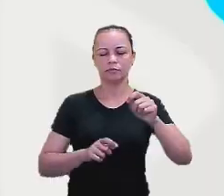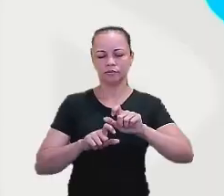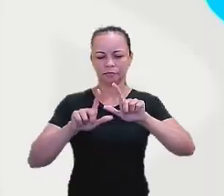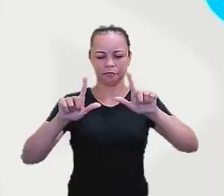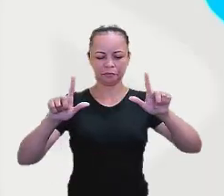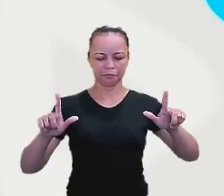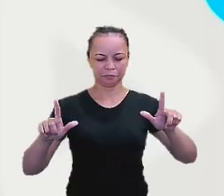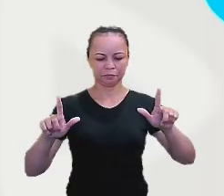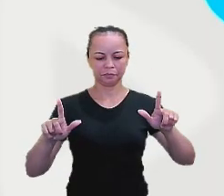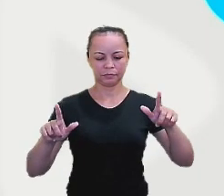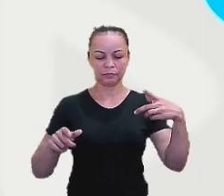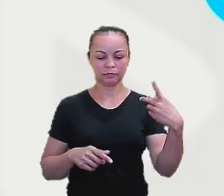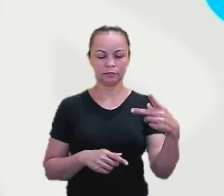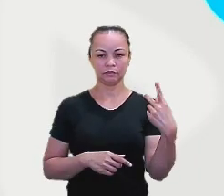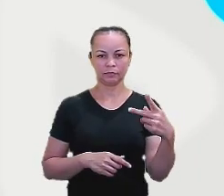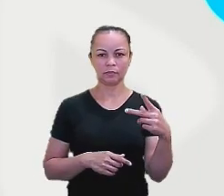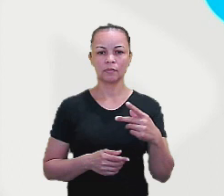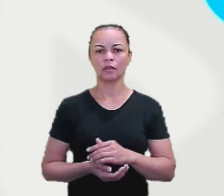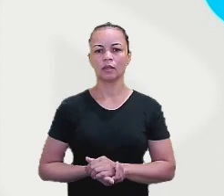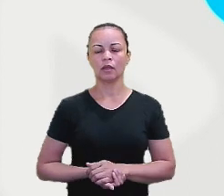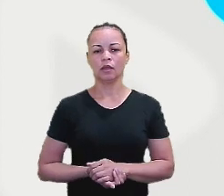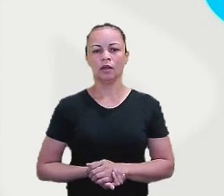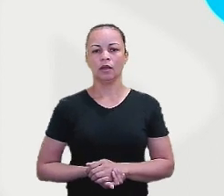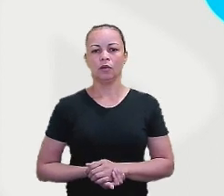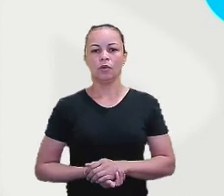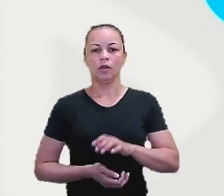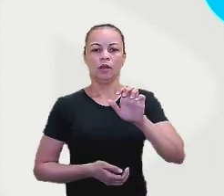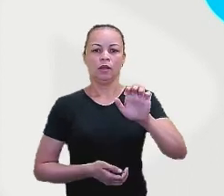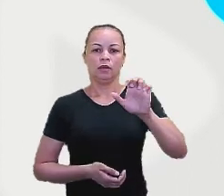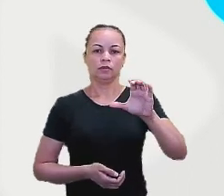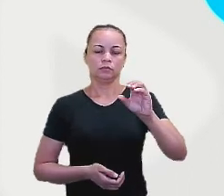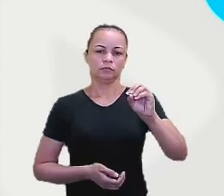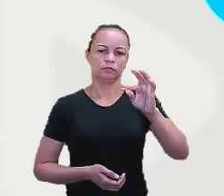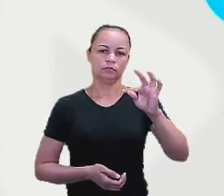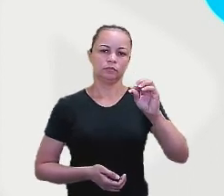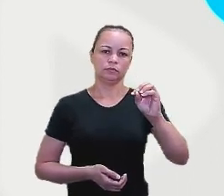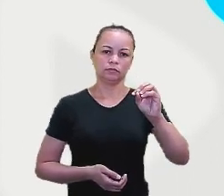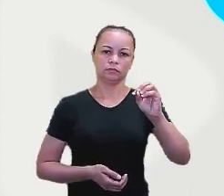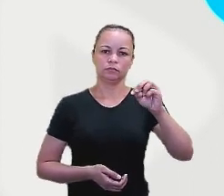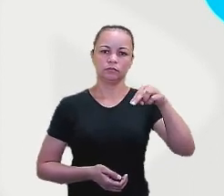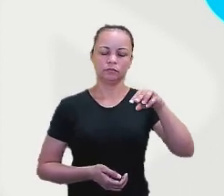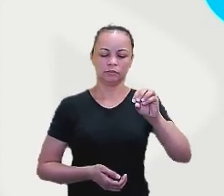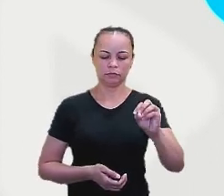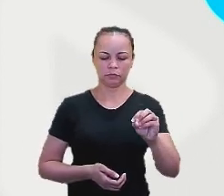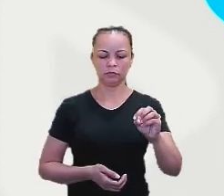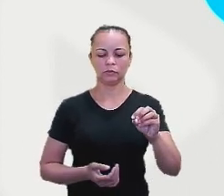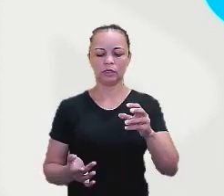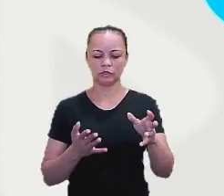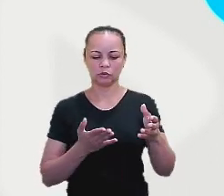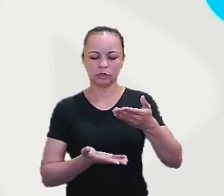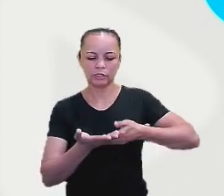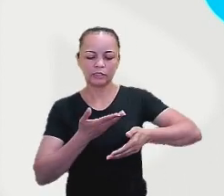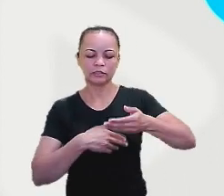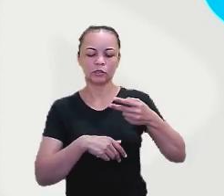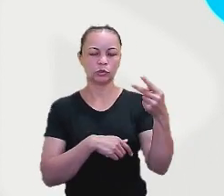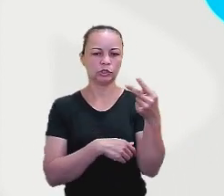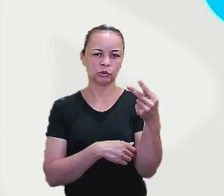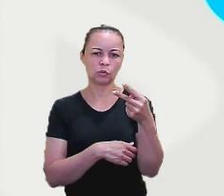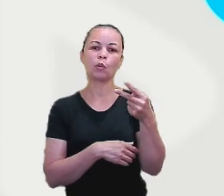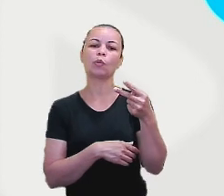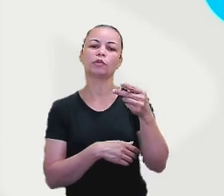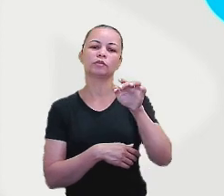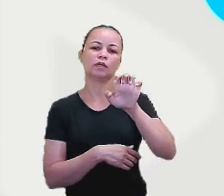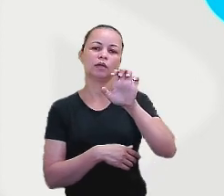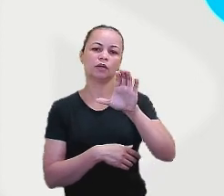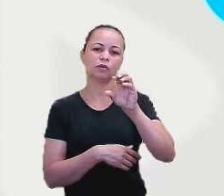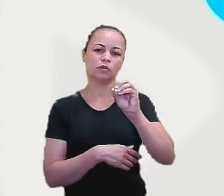aí. O ecônteno, ele diz respeito ao quê? Zona de transição entre dois ecossistemas